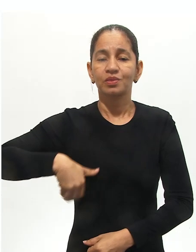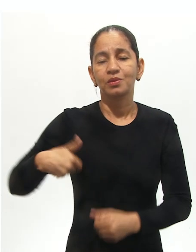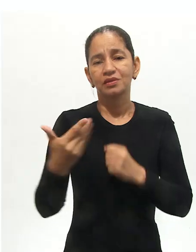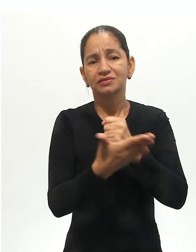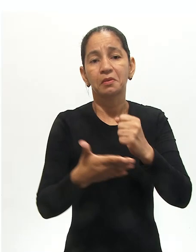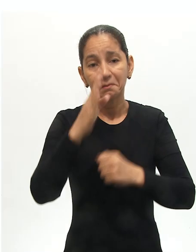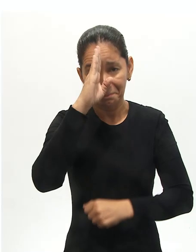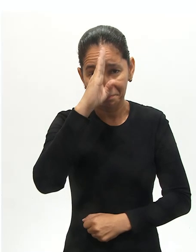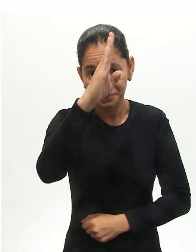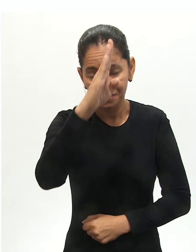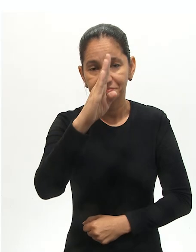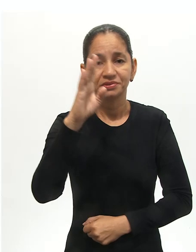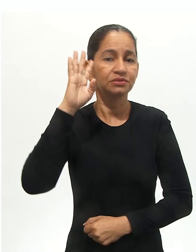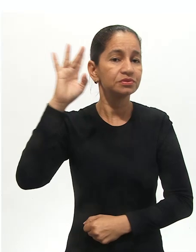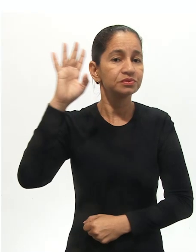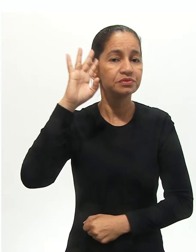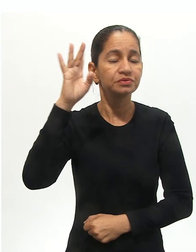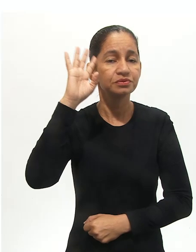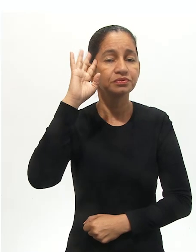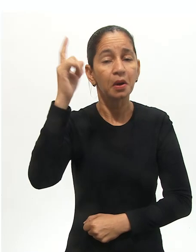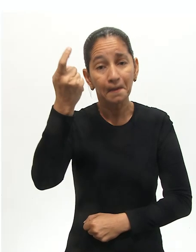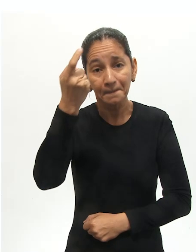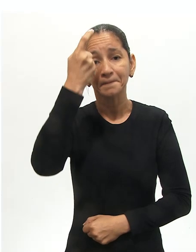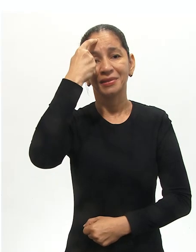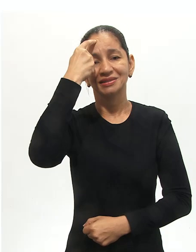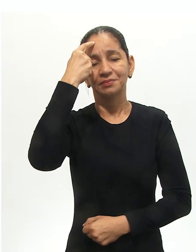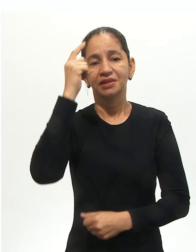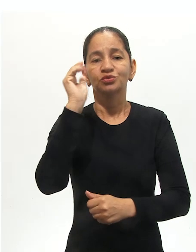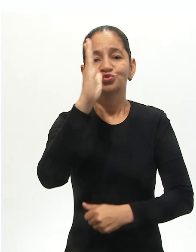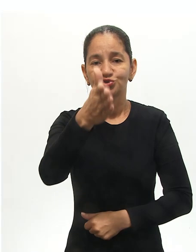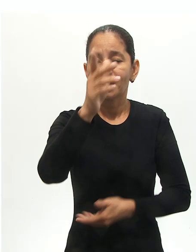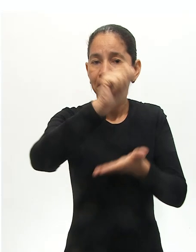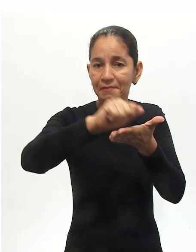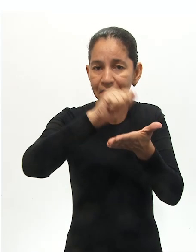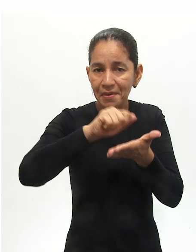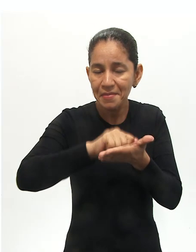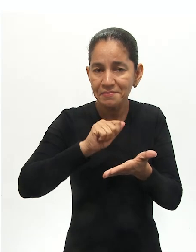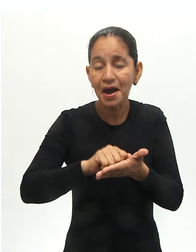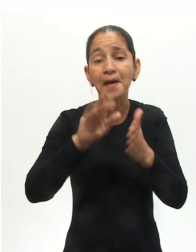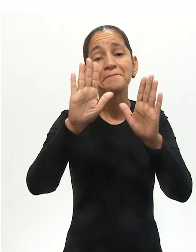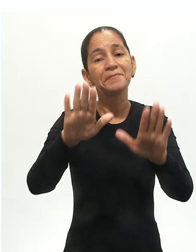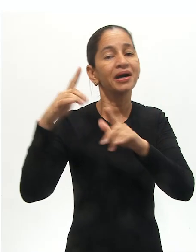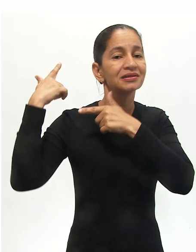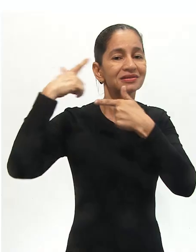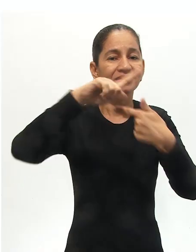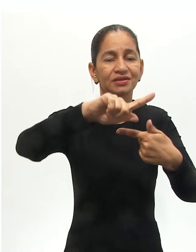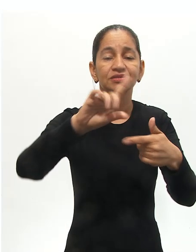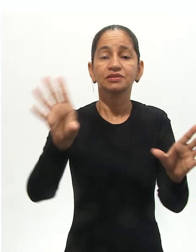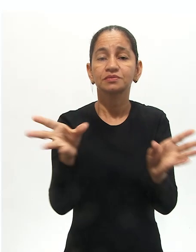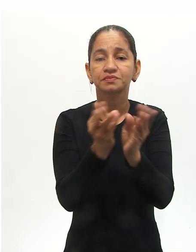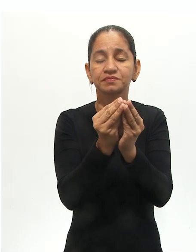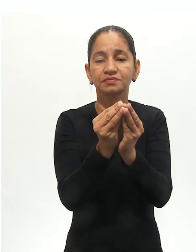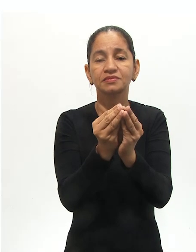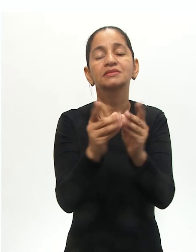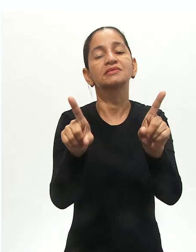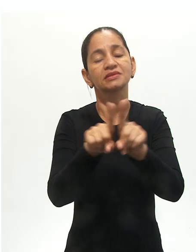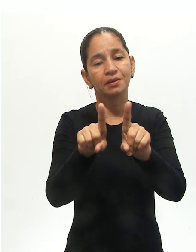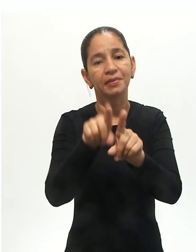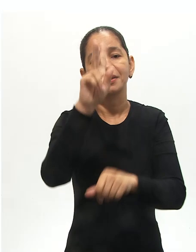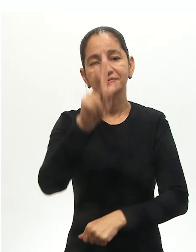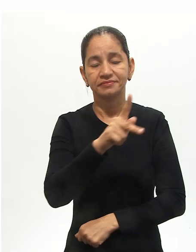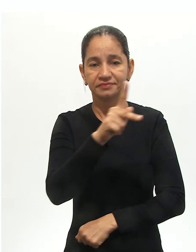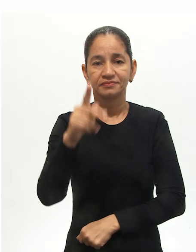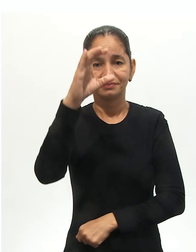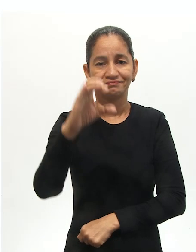na base do pensamento de Tomás de Aquino, mais a tradição cristã.